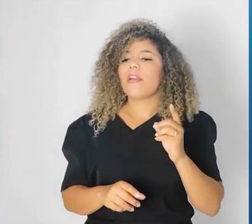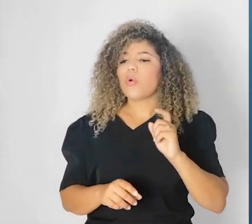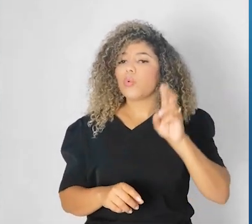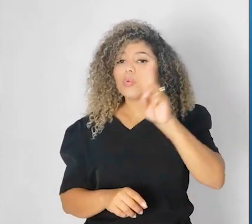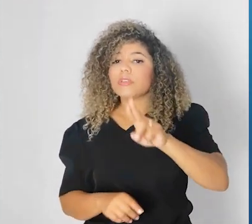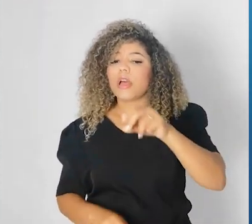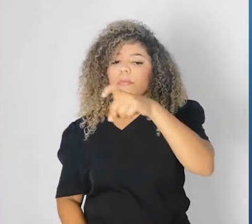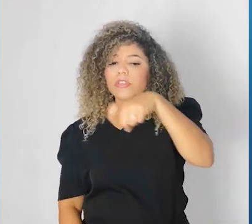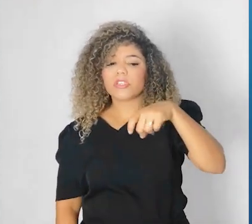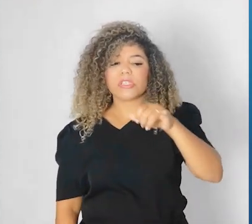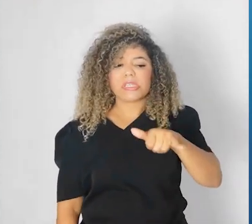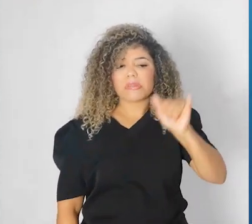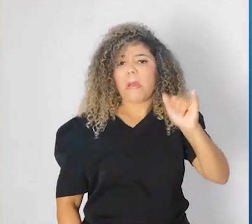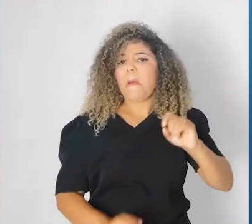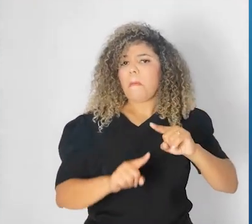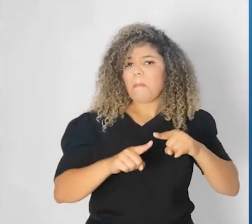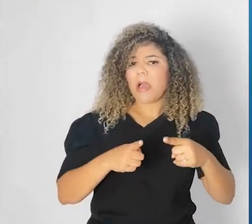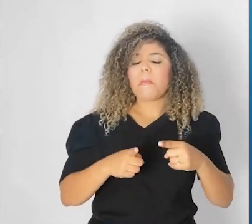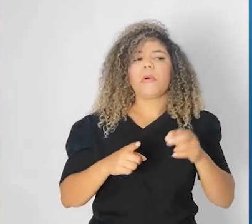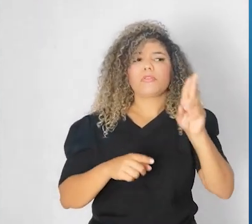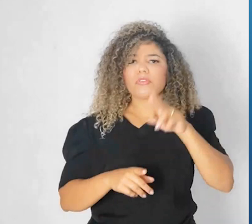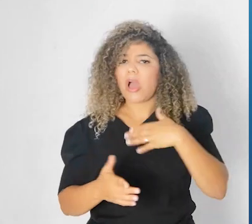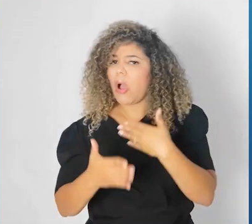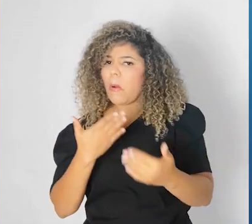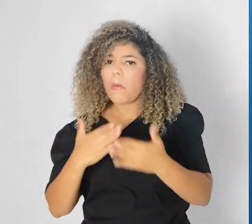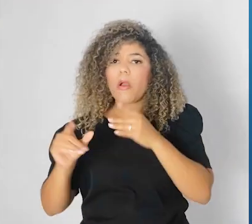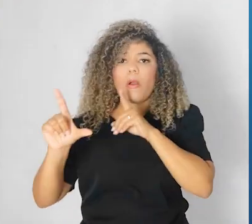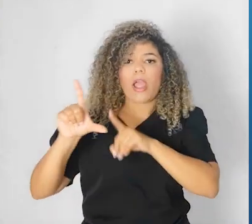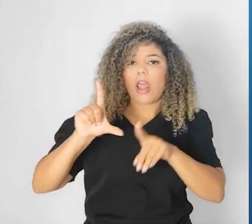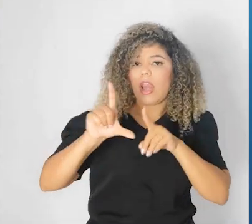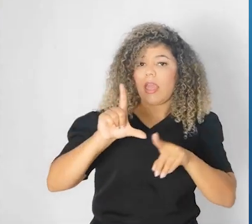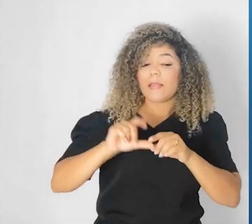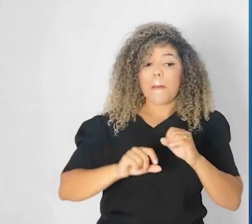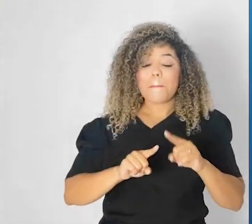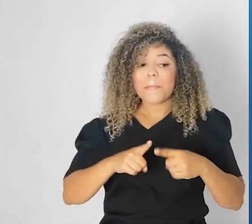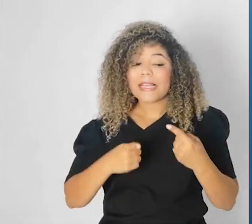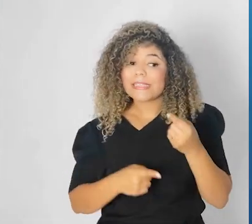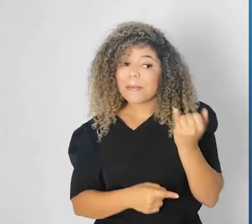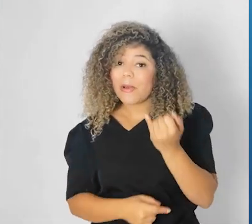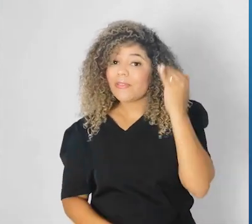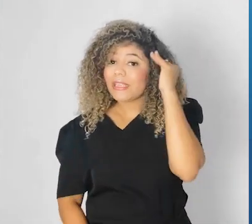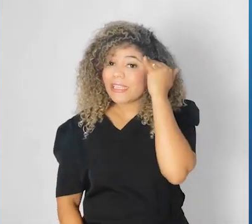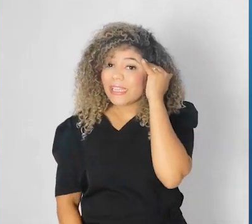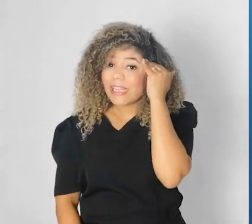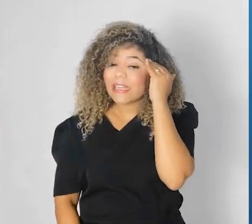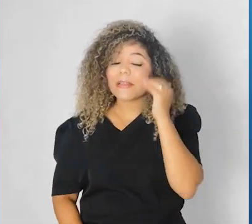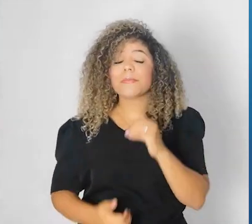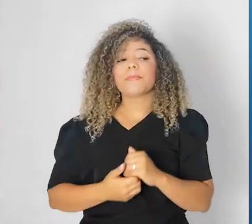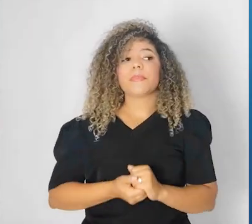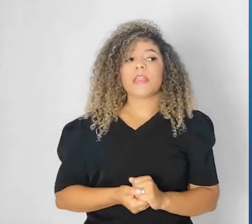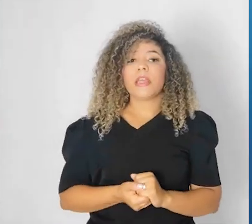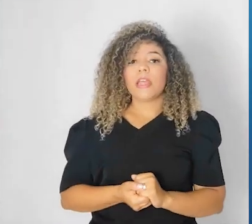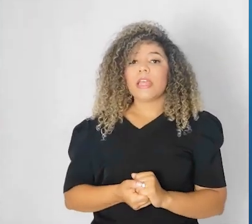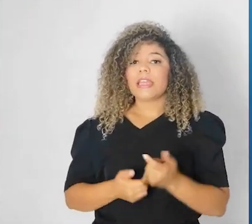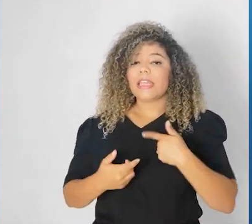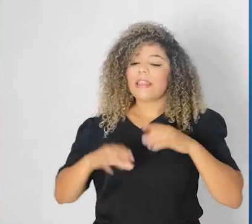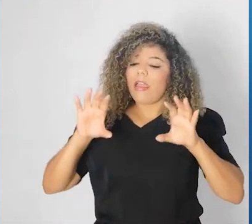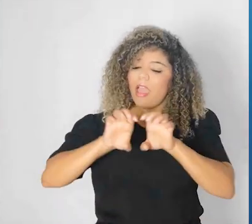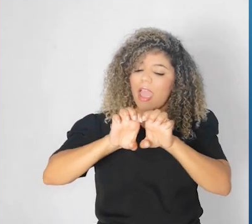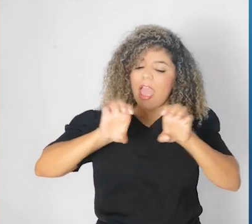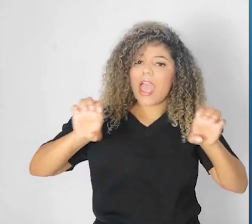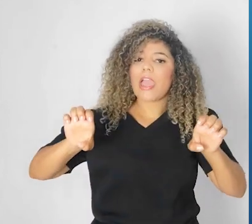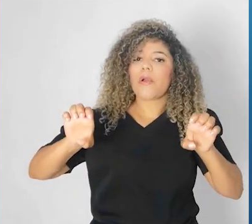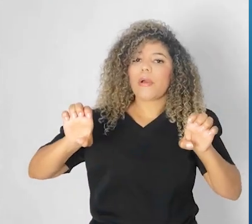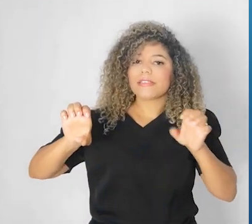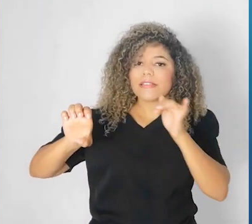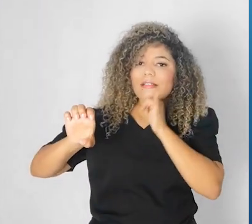ser qualquer letra. O importante é que você entenda que eles podem chegar nessa equação equivalente, igual ao exemplo